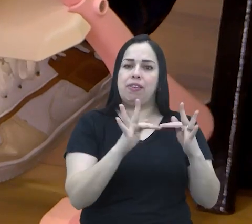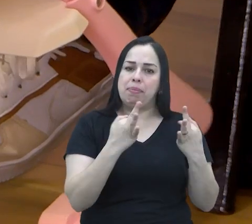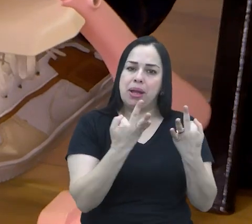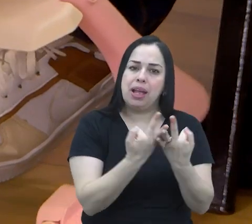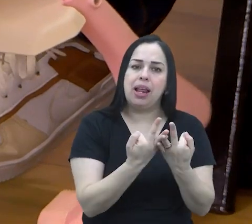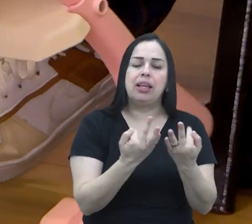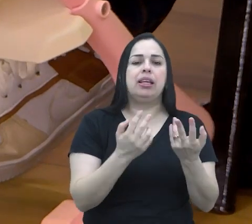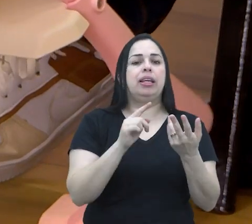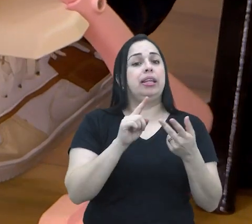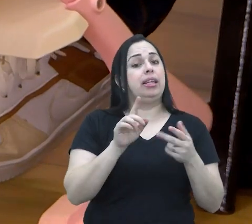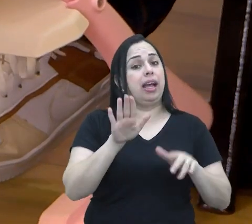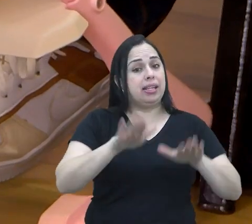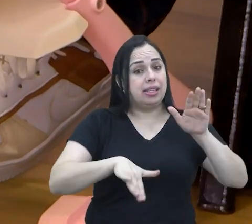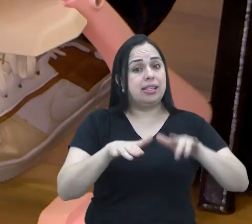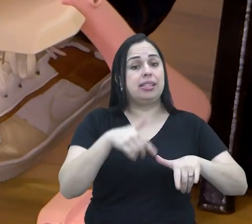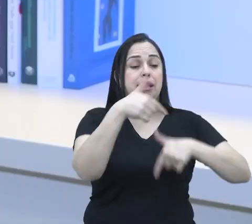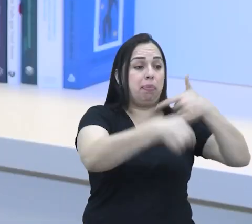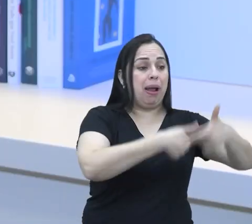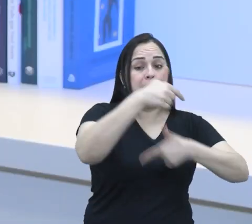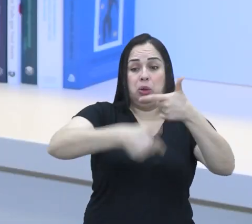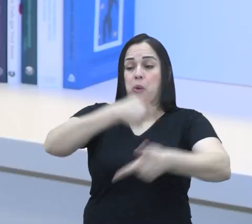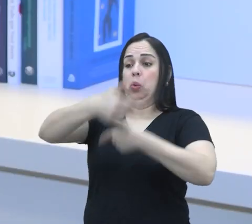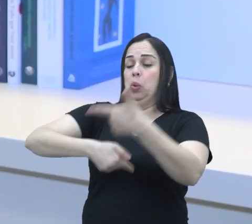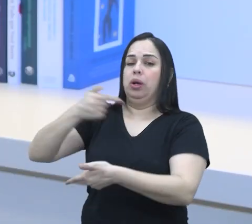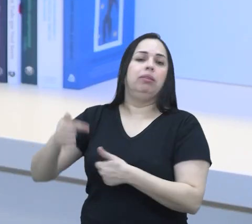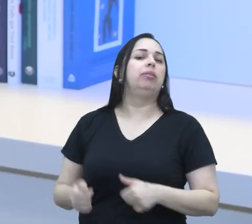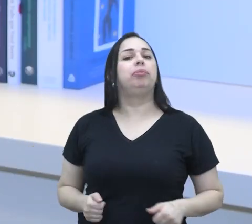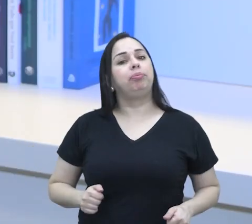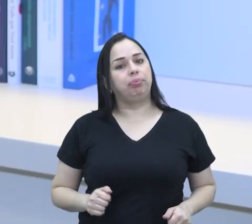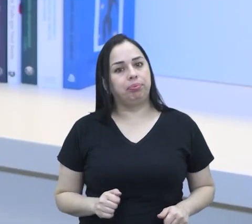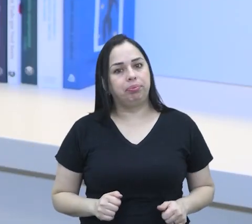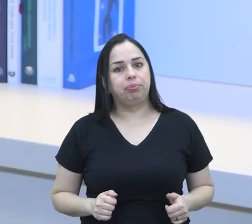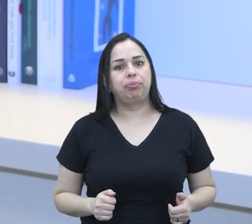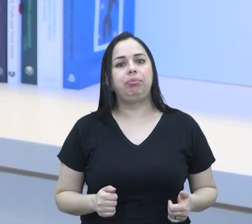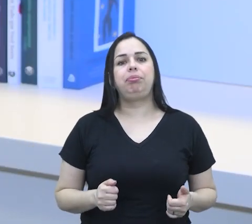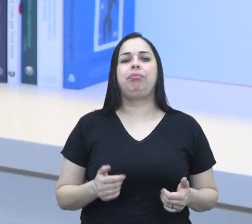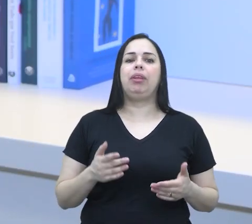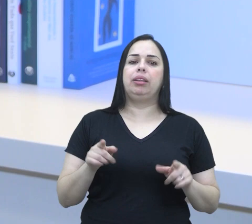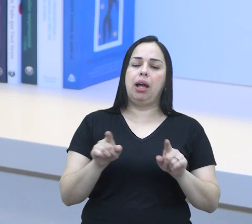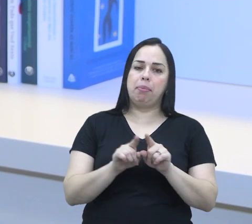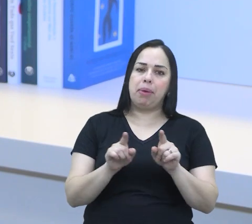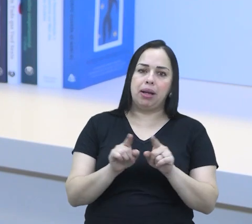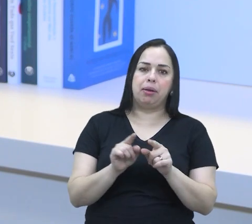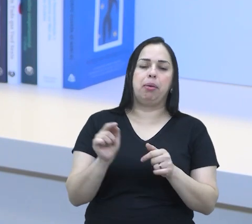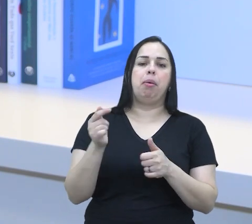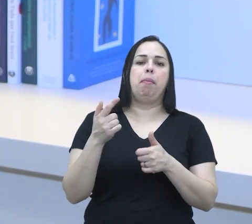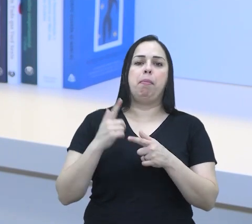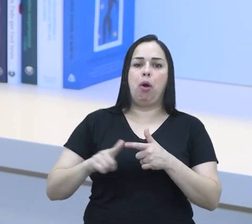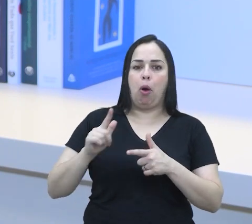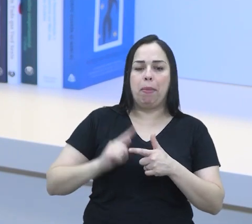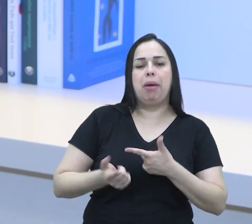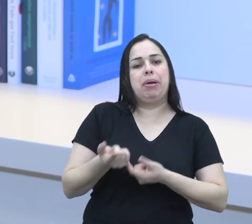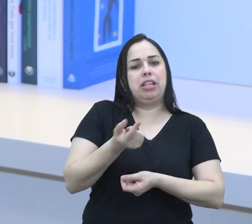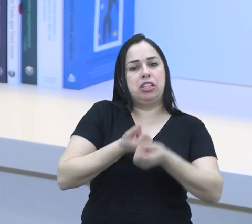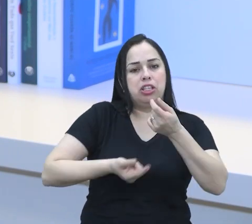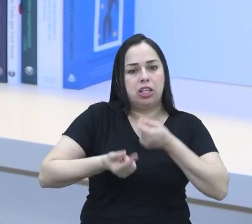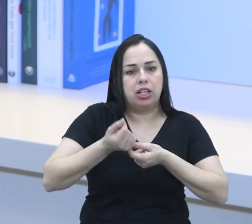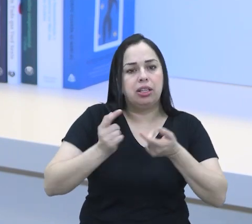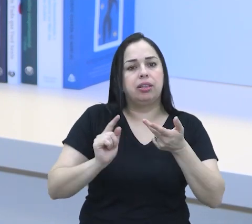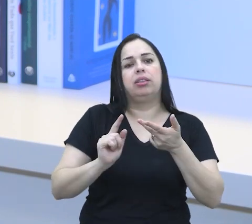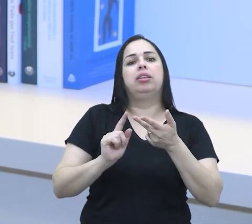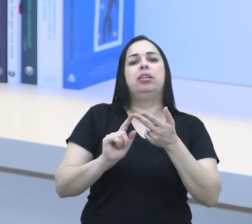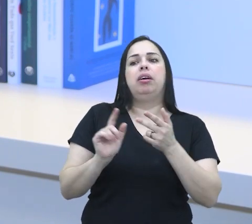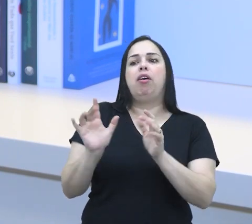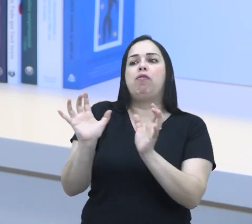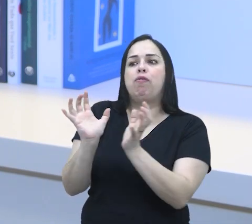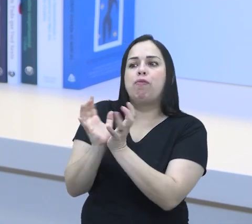fragmentadas e tripla jornada de trabalho. Outras questões como fatores sociais, fatores econômicos,